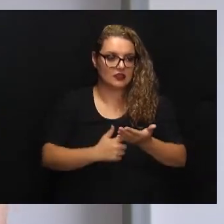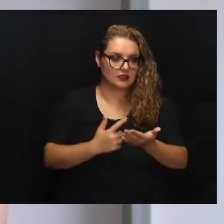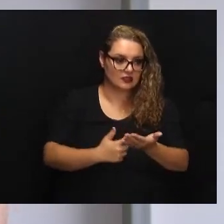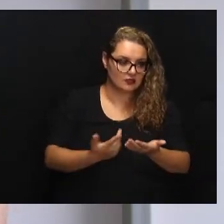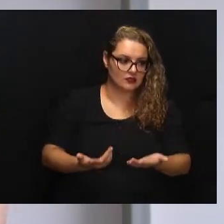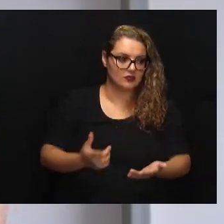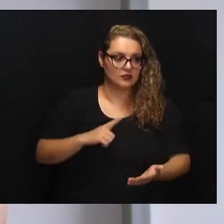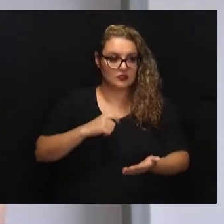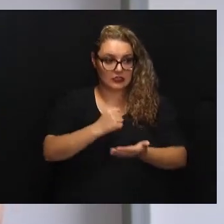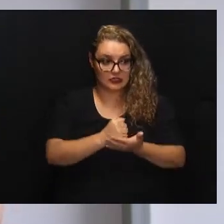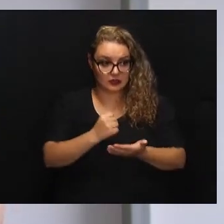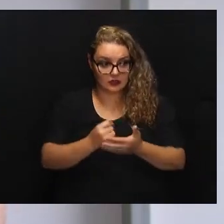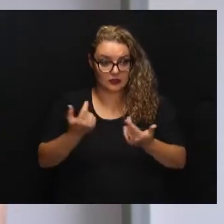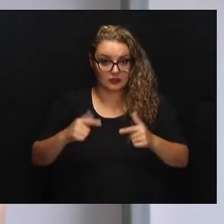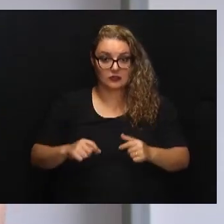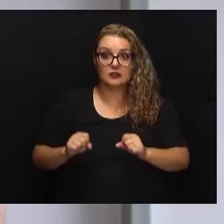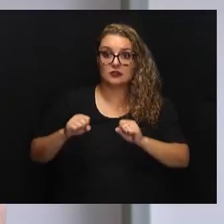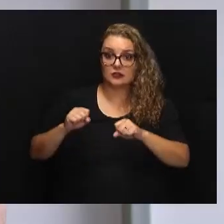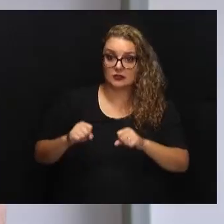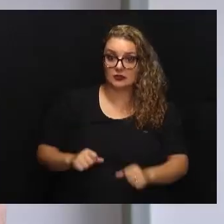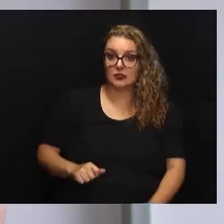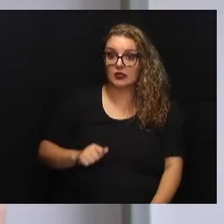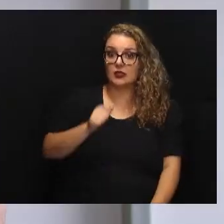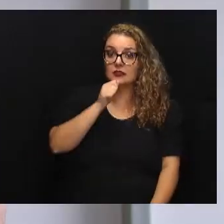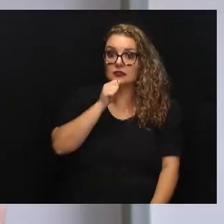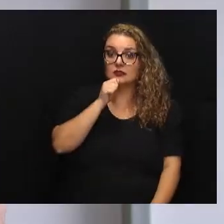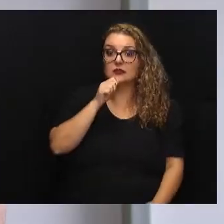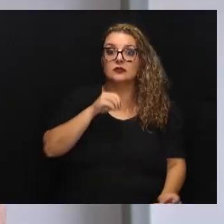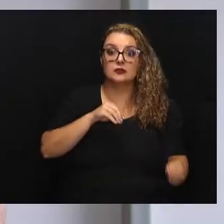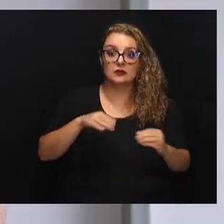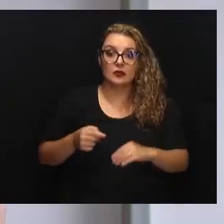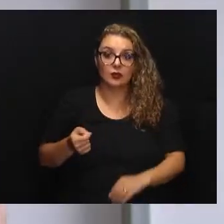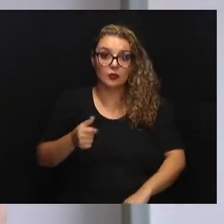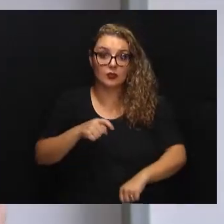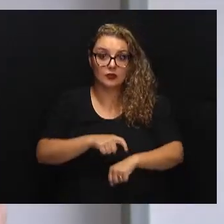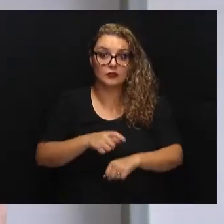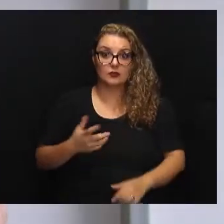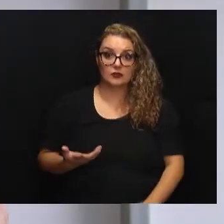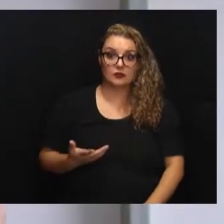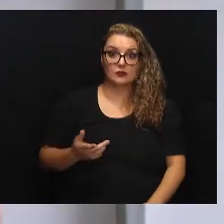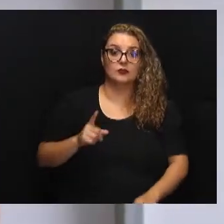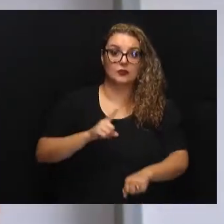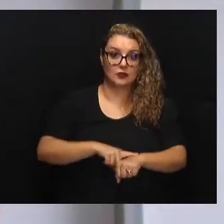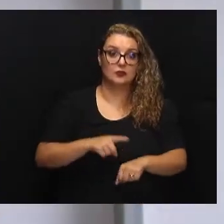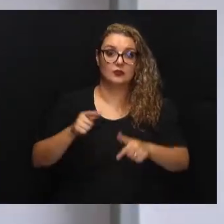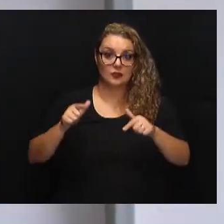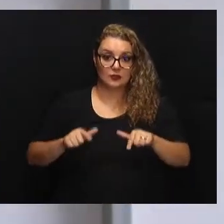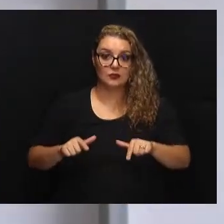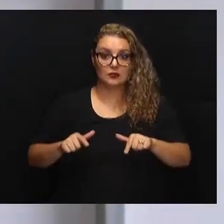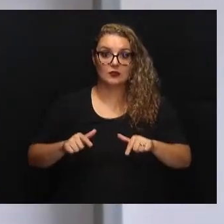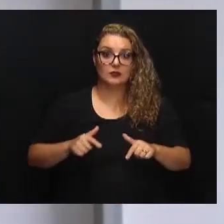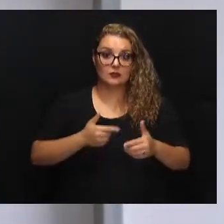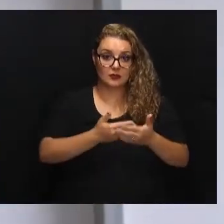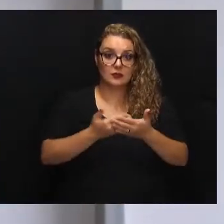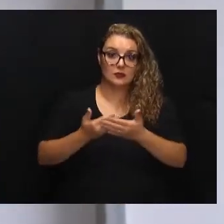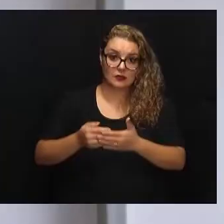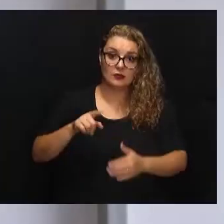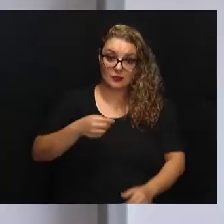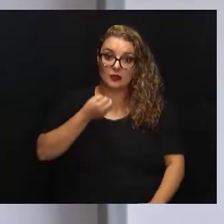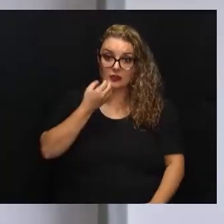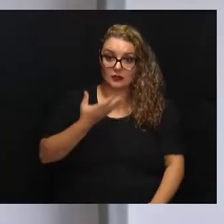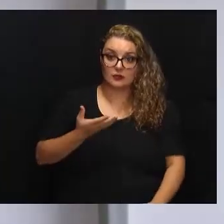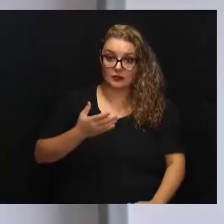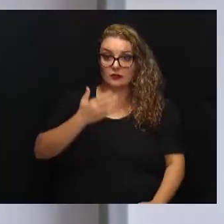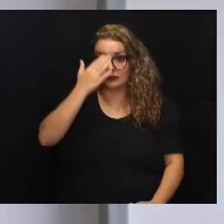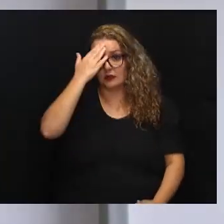emprestar livros ou até mesmo tem a carteirinha aqui do espaço? Sim, ainda não. Eu me mudei há pouco tempo e por hora eu estou